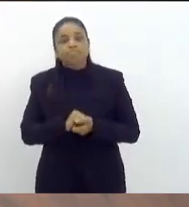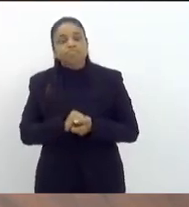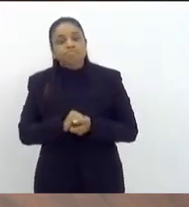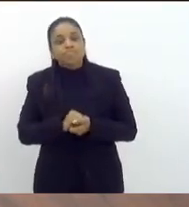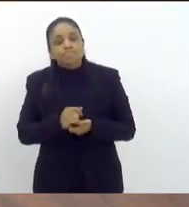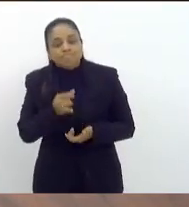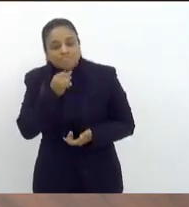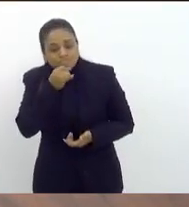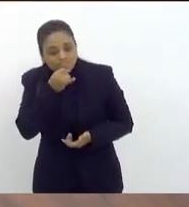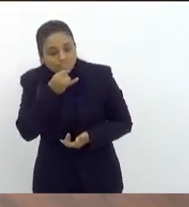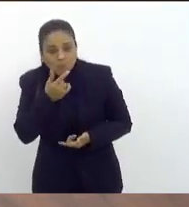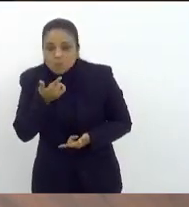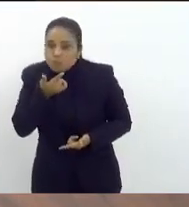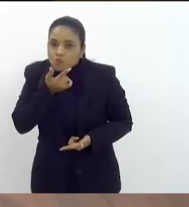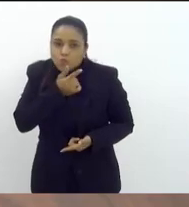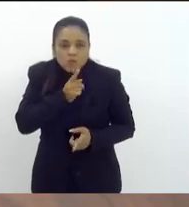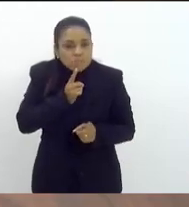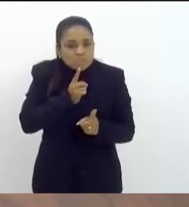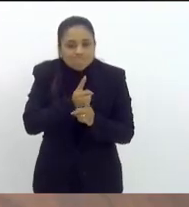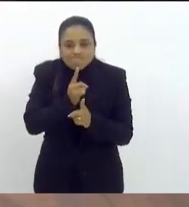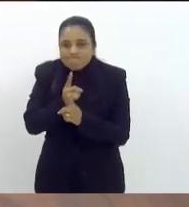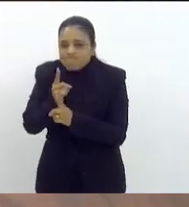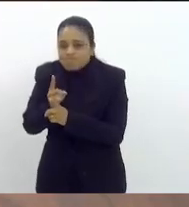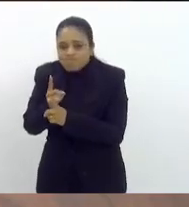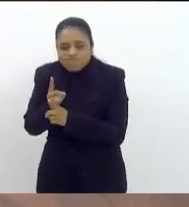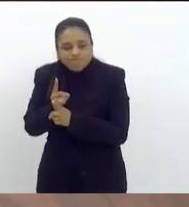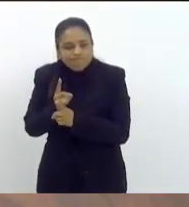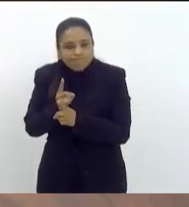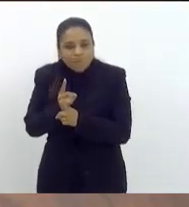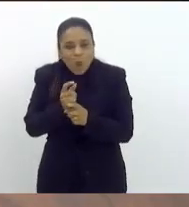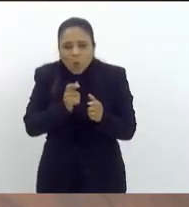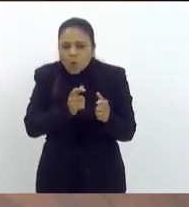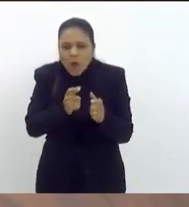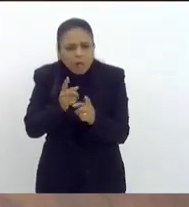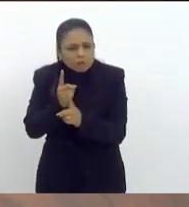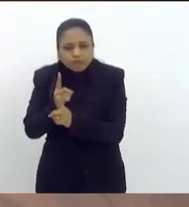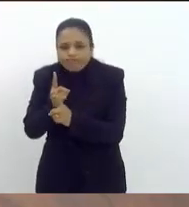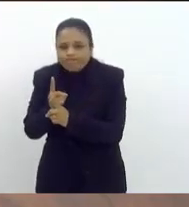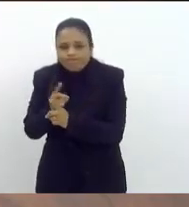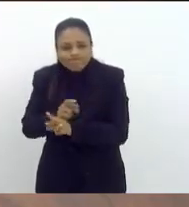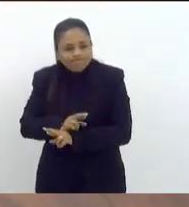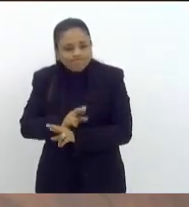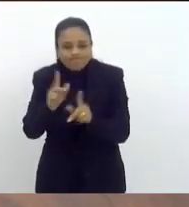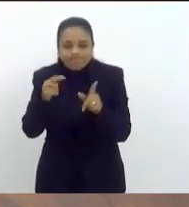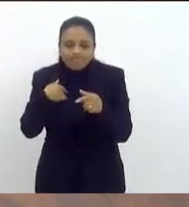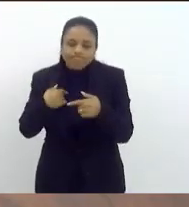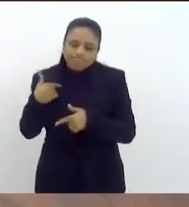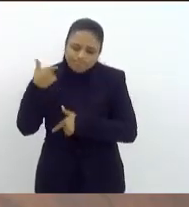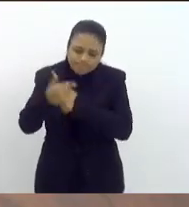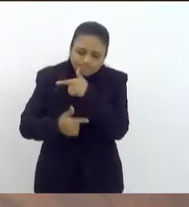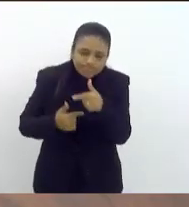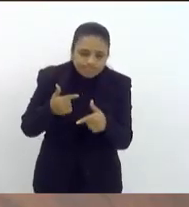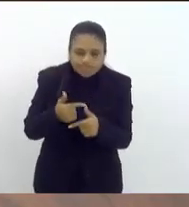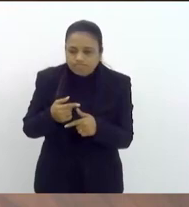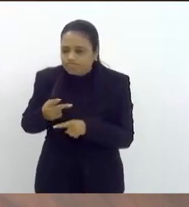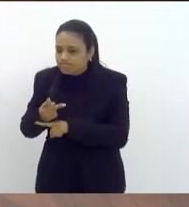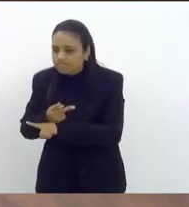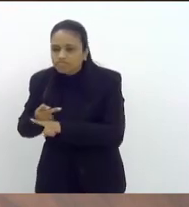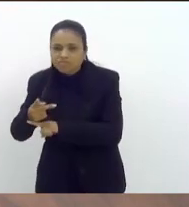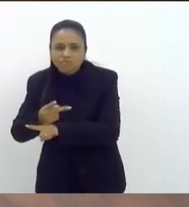eu não consegui achar em lugar comecei a minha peregrinação na Baixada Fluminense